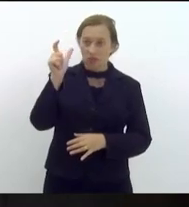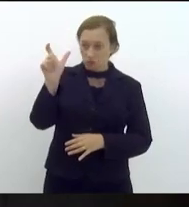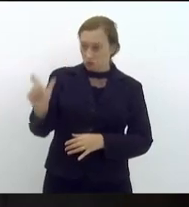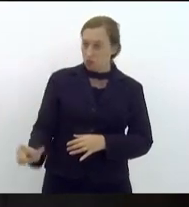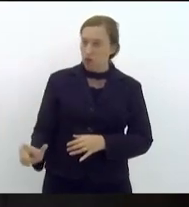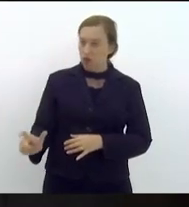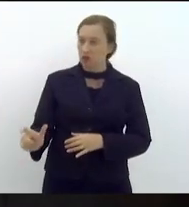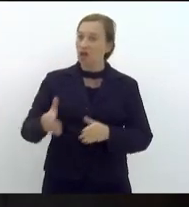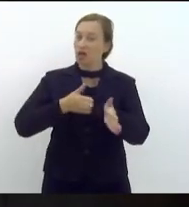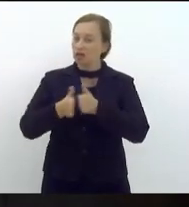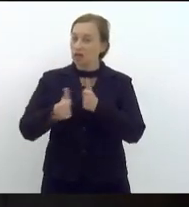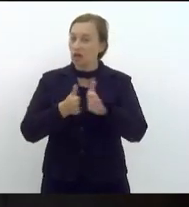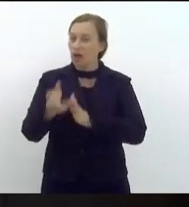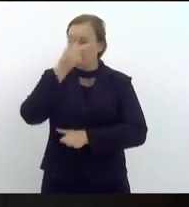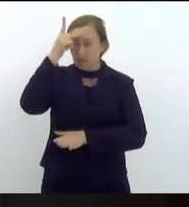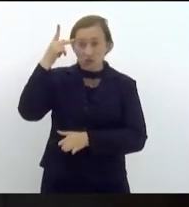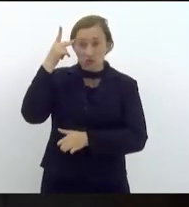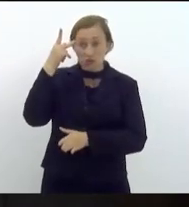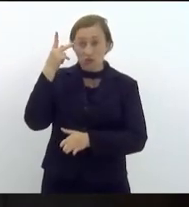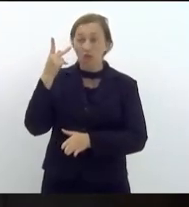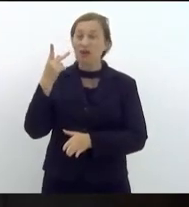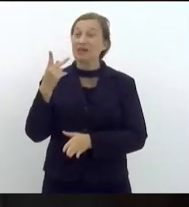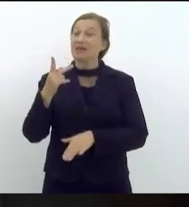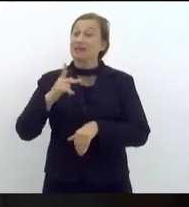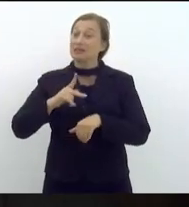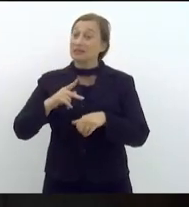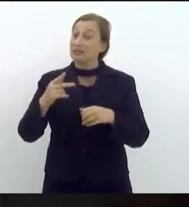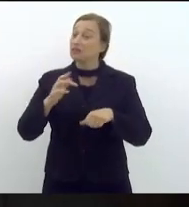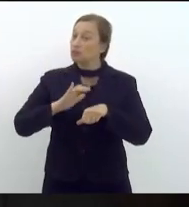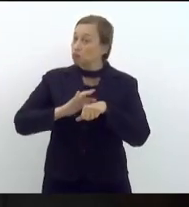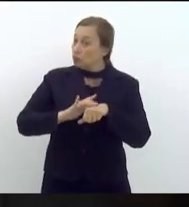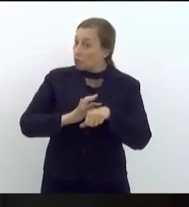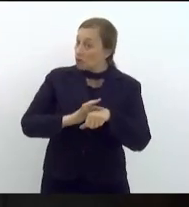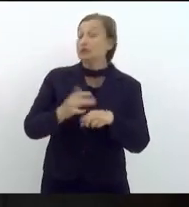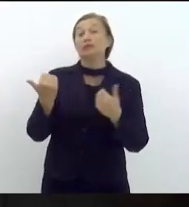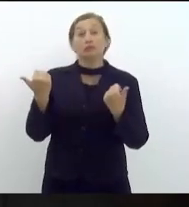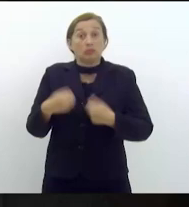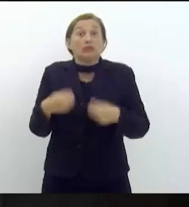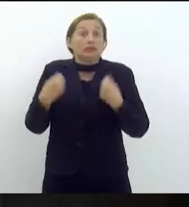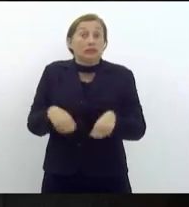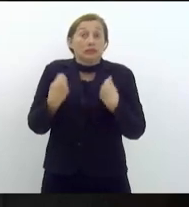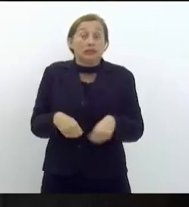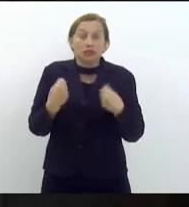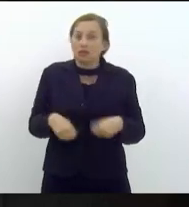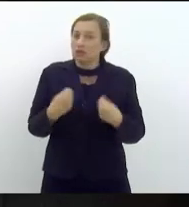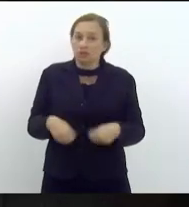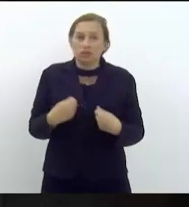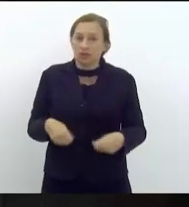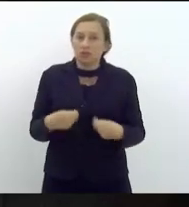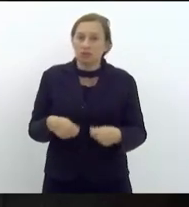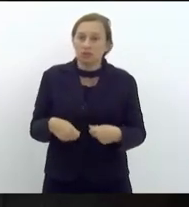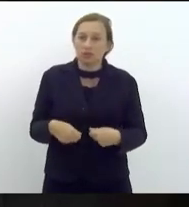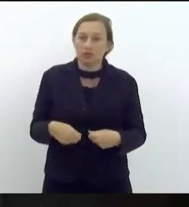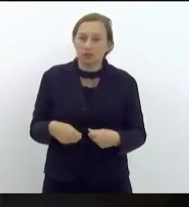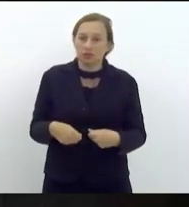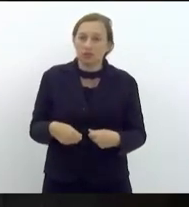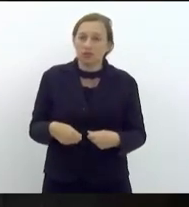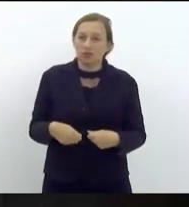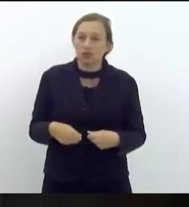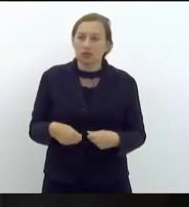é uma pessoa carente né é uma pessoa que não tem é o recurso que tá nos